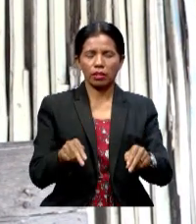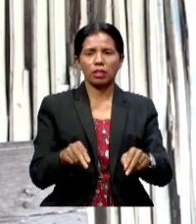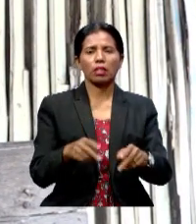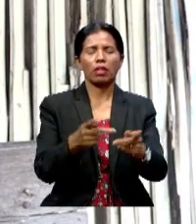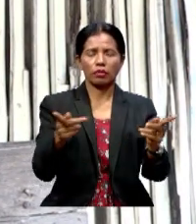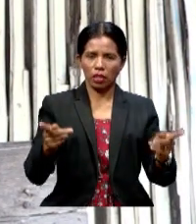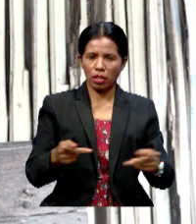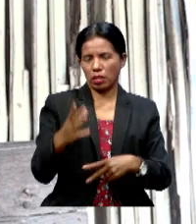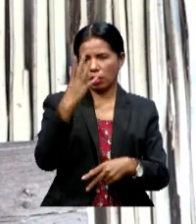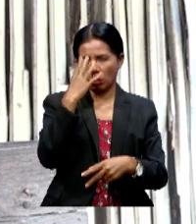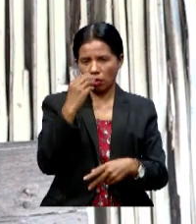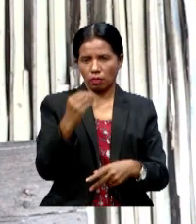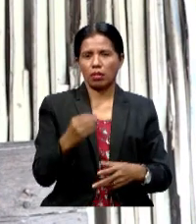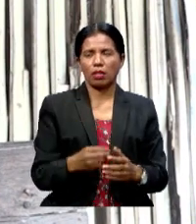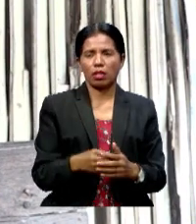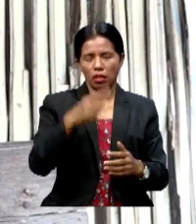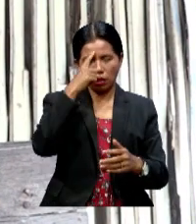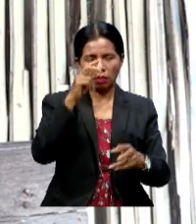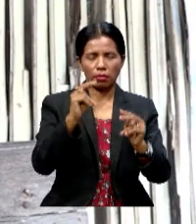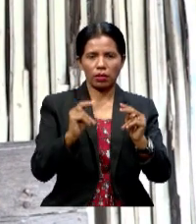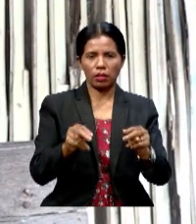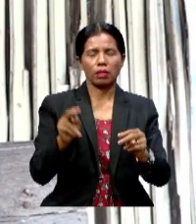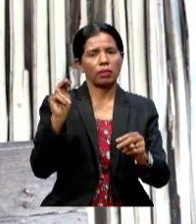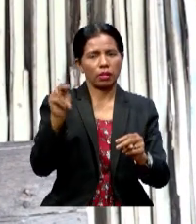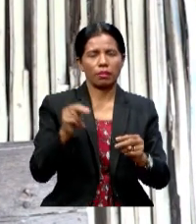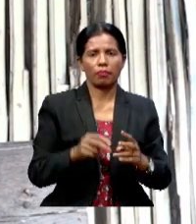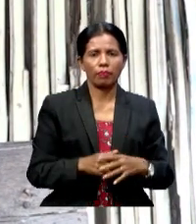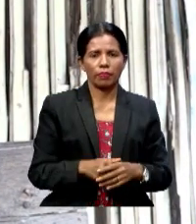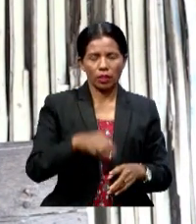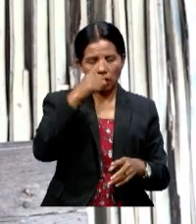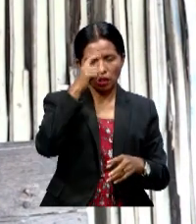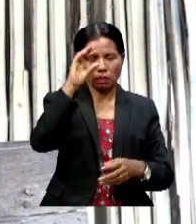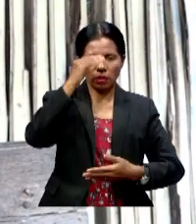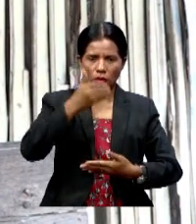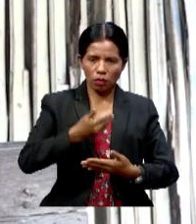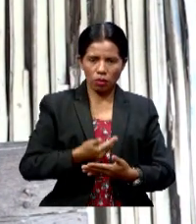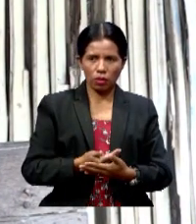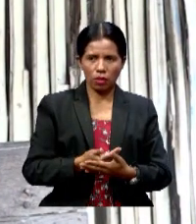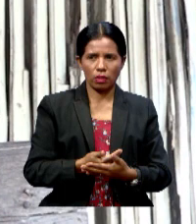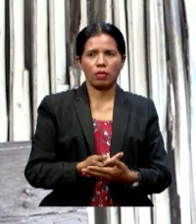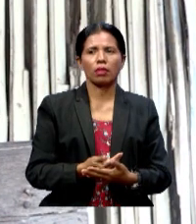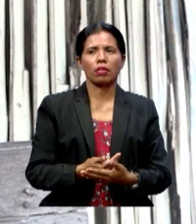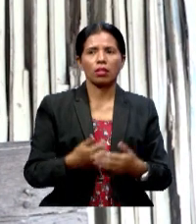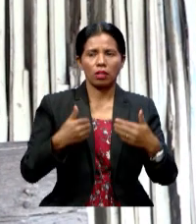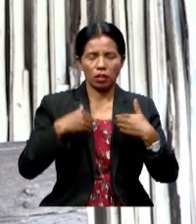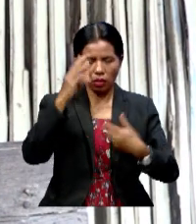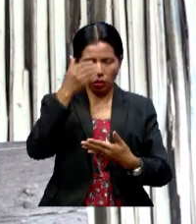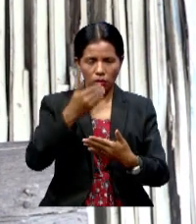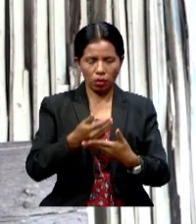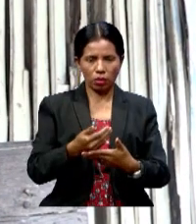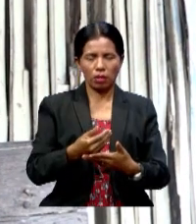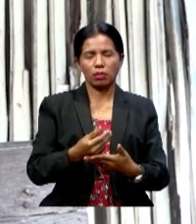toba rumaga, tamane precisa ba nia. Tambahnya uang nos tidak mungkin dia uang guna ni uang sir